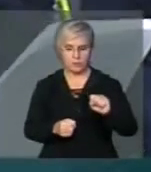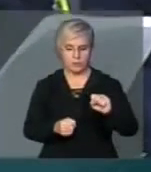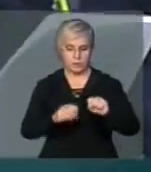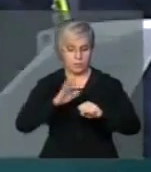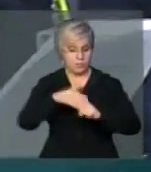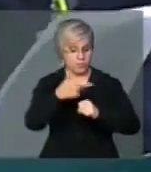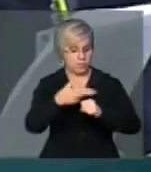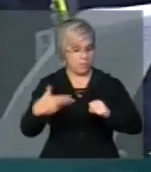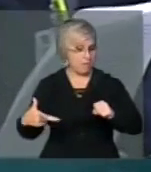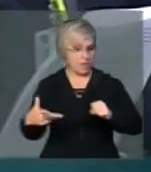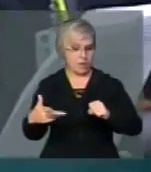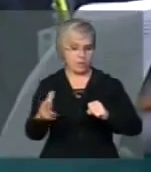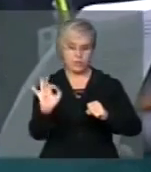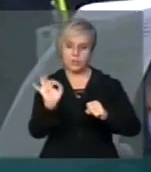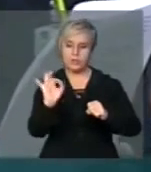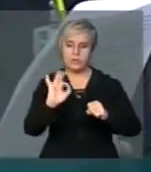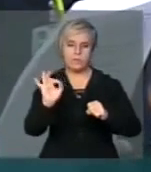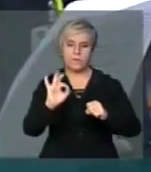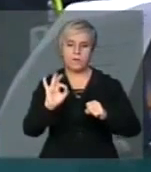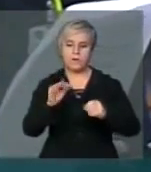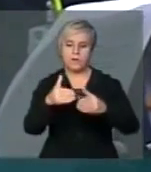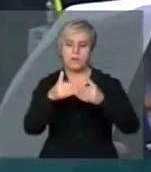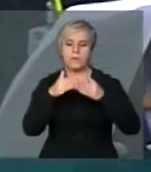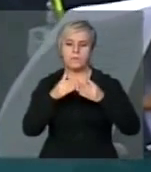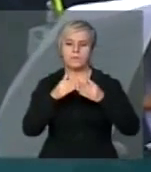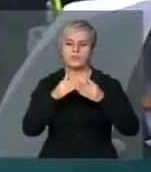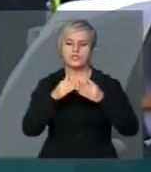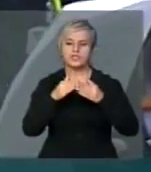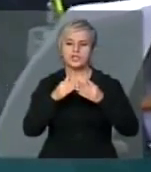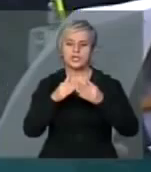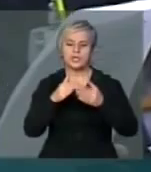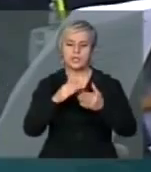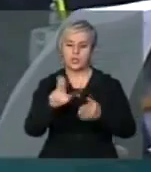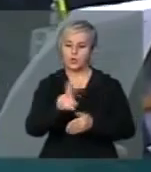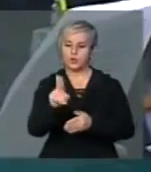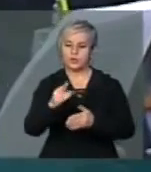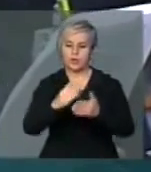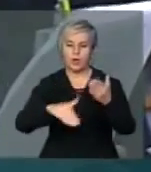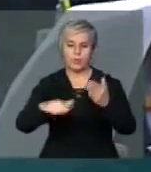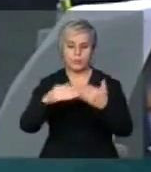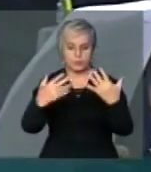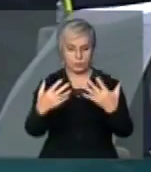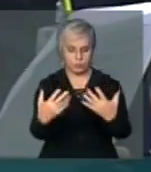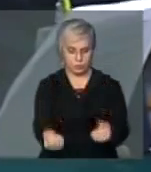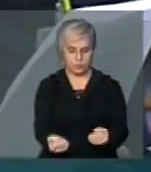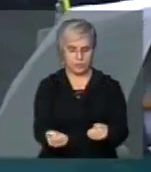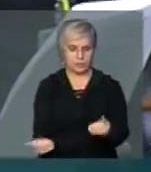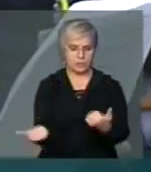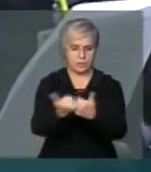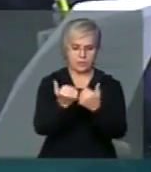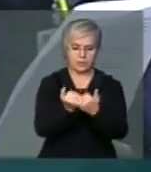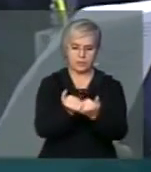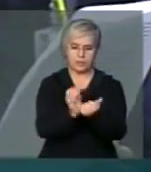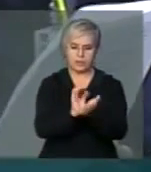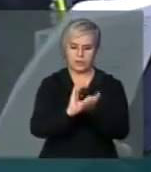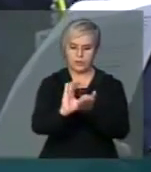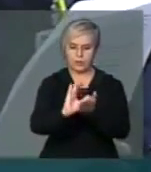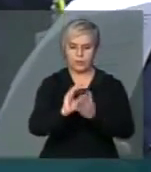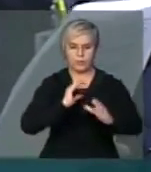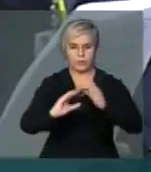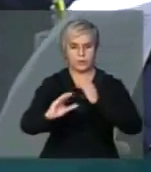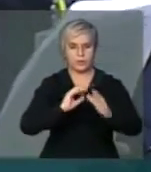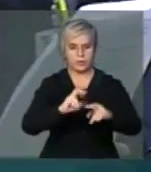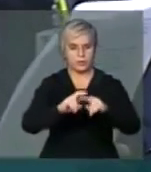Ademais, não se trata de submeter à homologação dos nomes indicados para o Conselho de Comunicação, na exata razão em